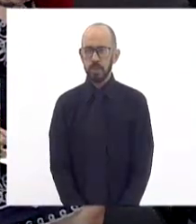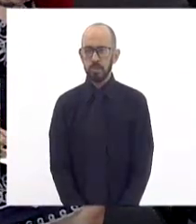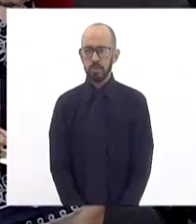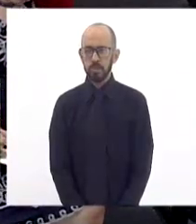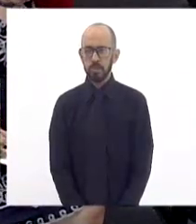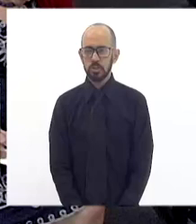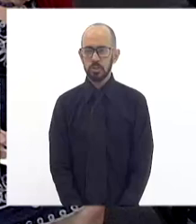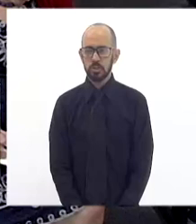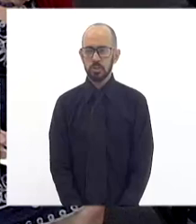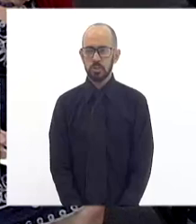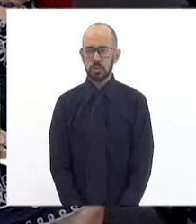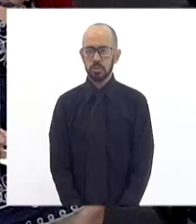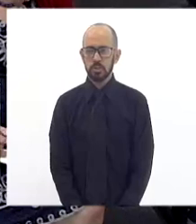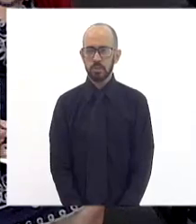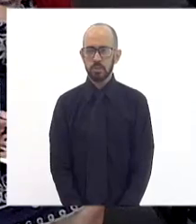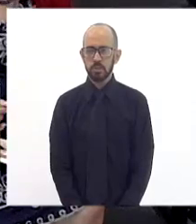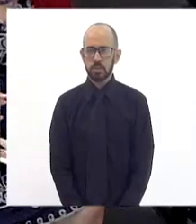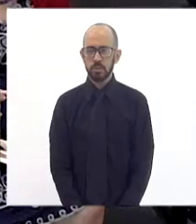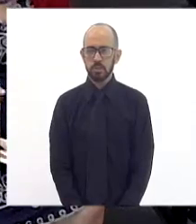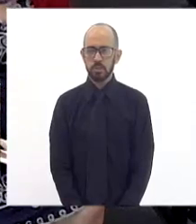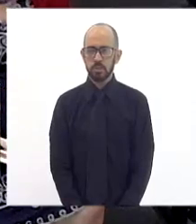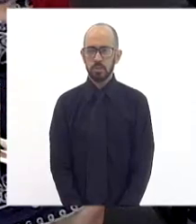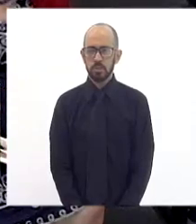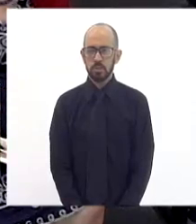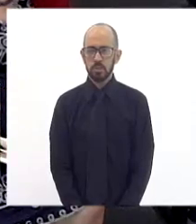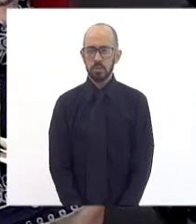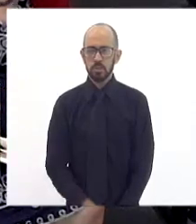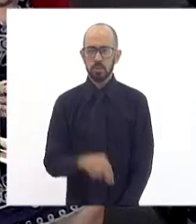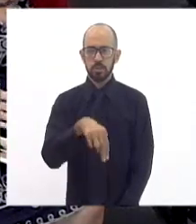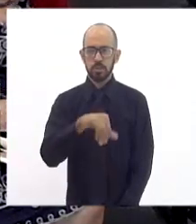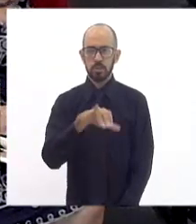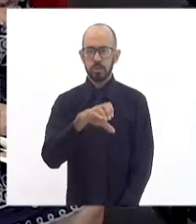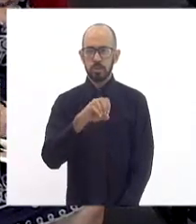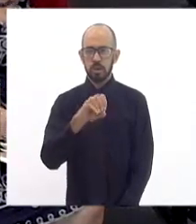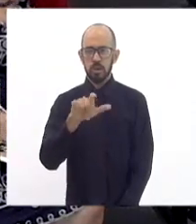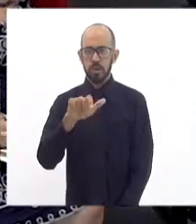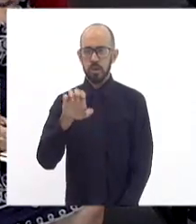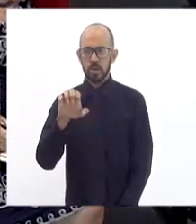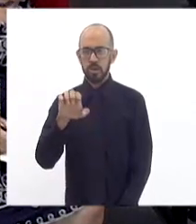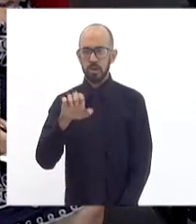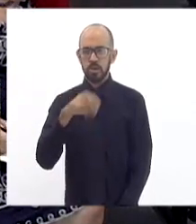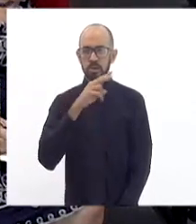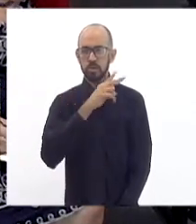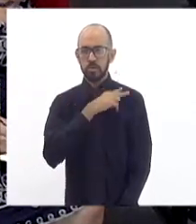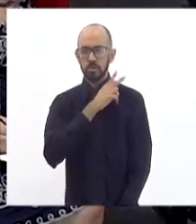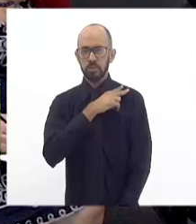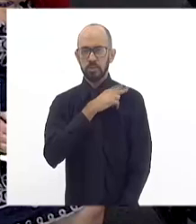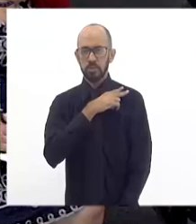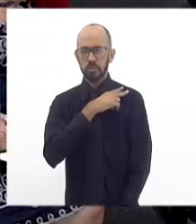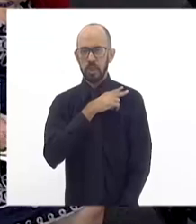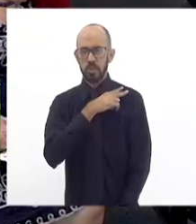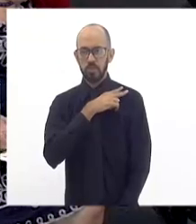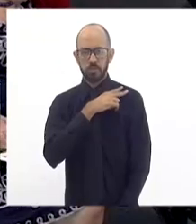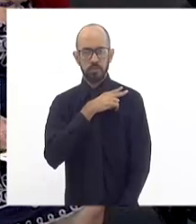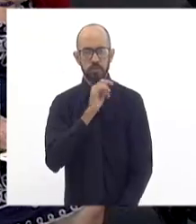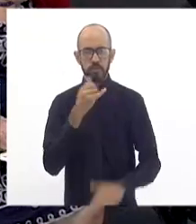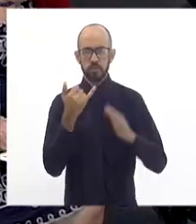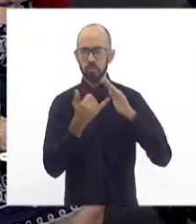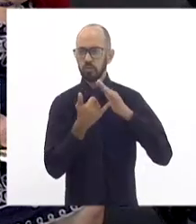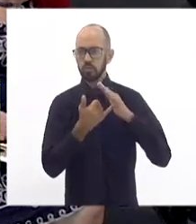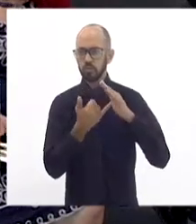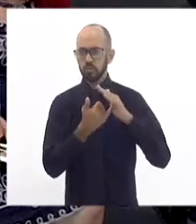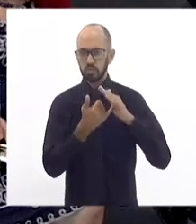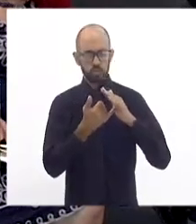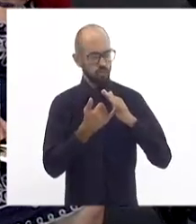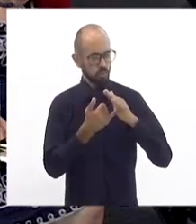conversar com o membro aqui da da comissão Oi Nicole Figueiredo de Oliveira chefe operação a companhia de Instituto relacional a